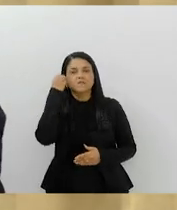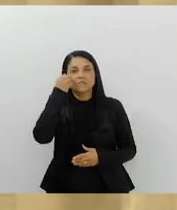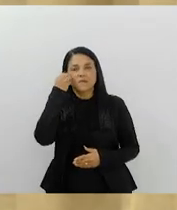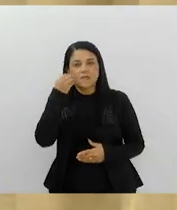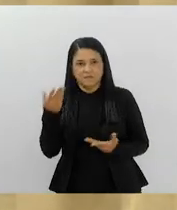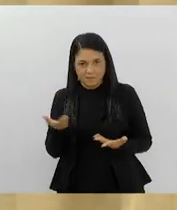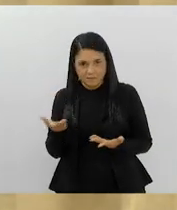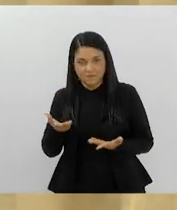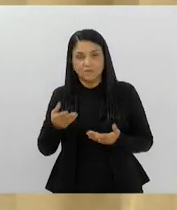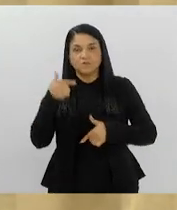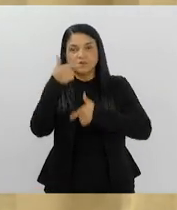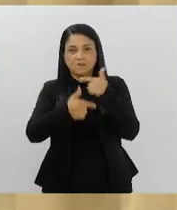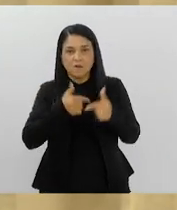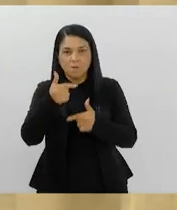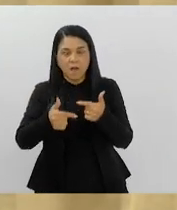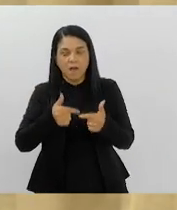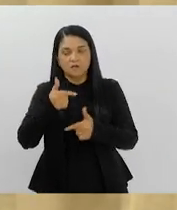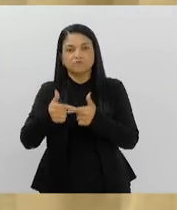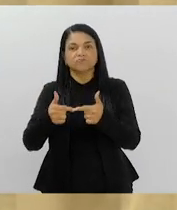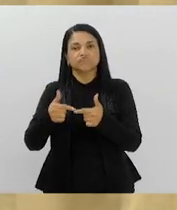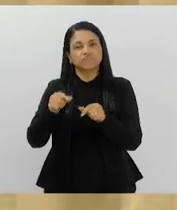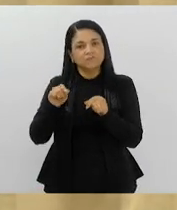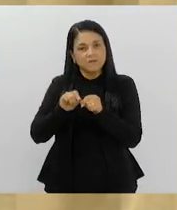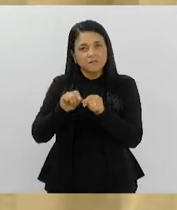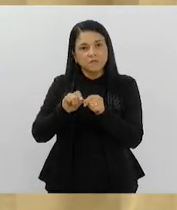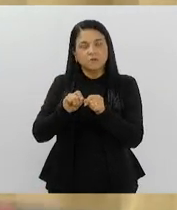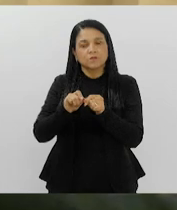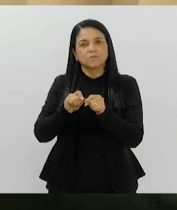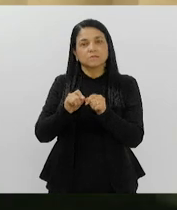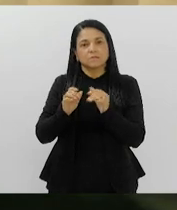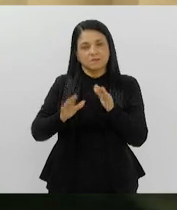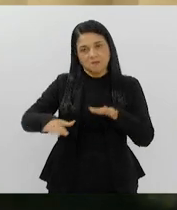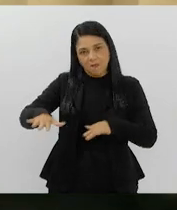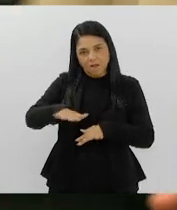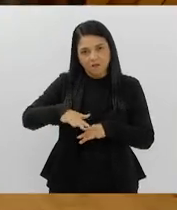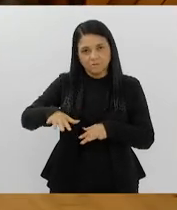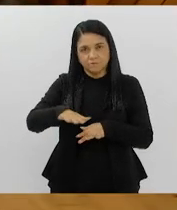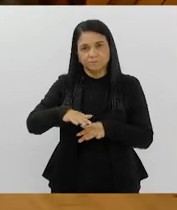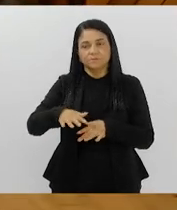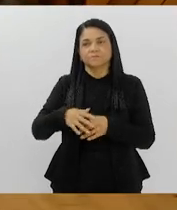sobre o trabalho que eles vêm realizando especificamente nessa área.